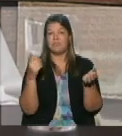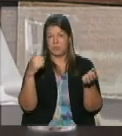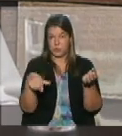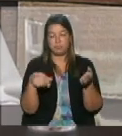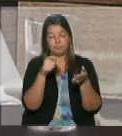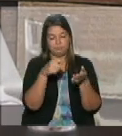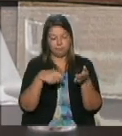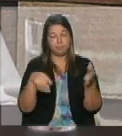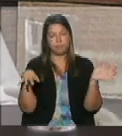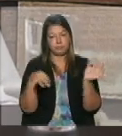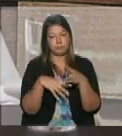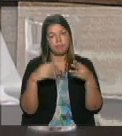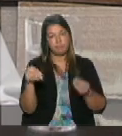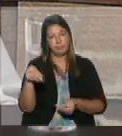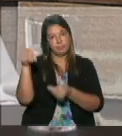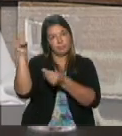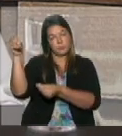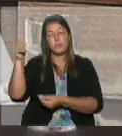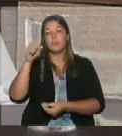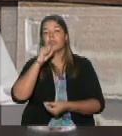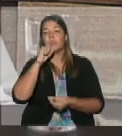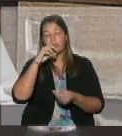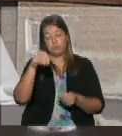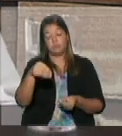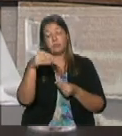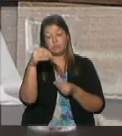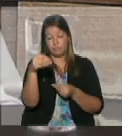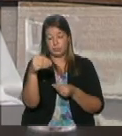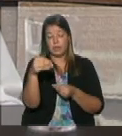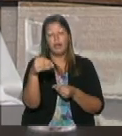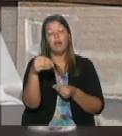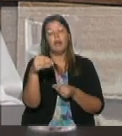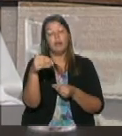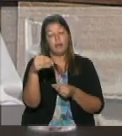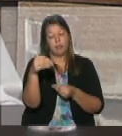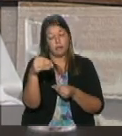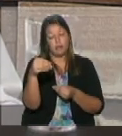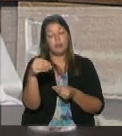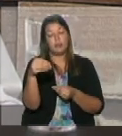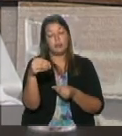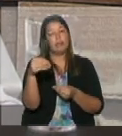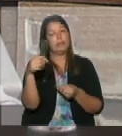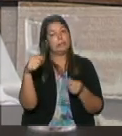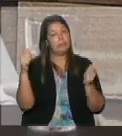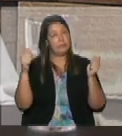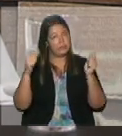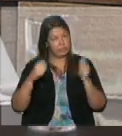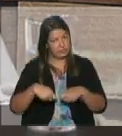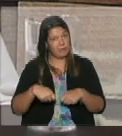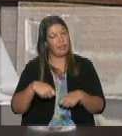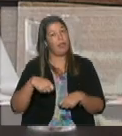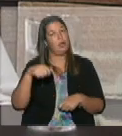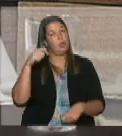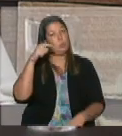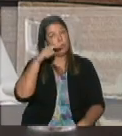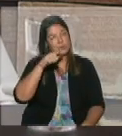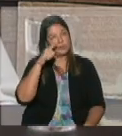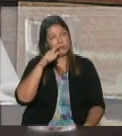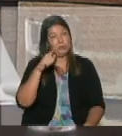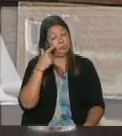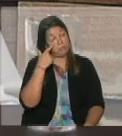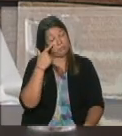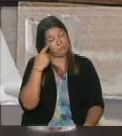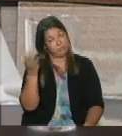passei para ela o novo texto e ela disse, isso está bom. Esse aqui você tem chances de ganhar